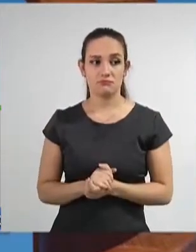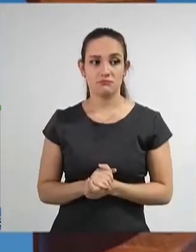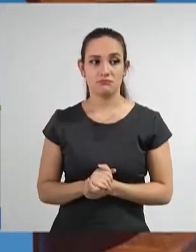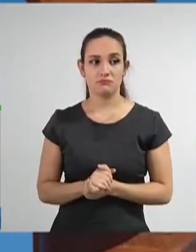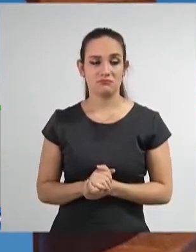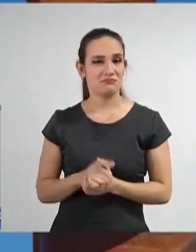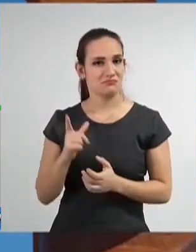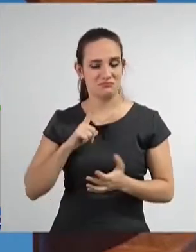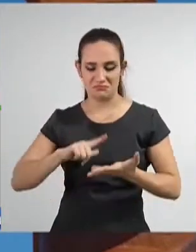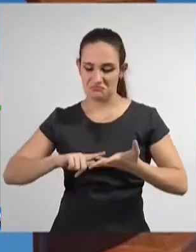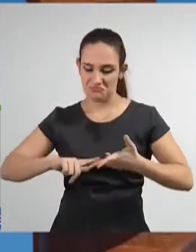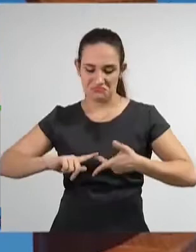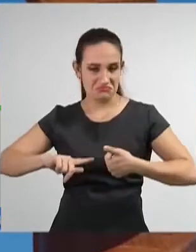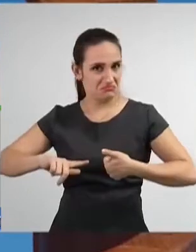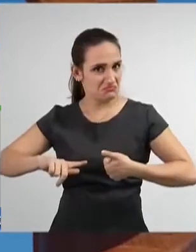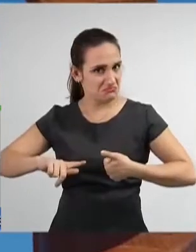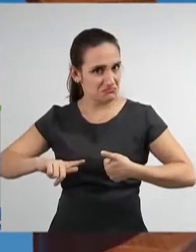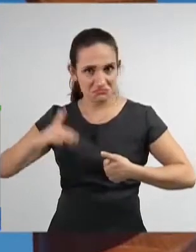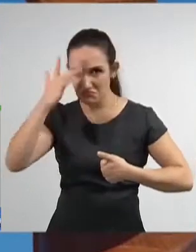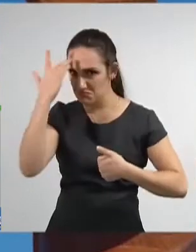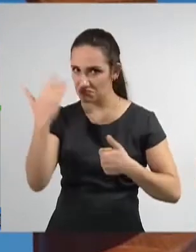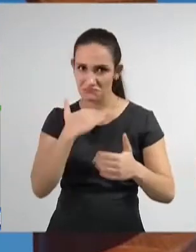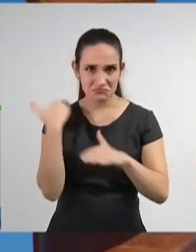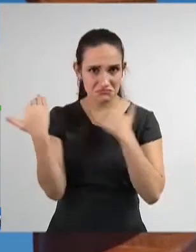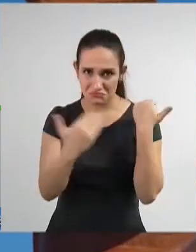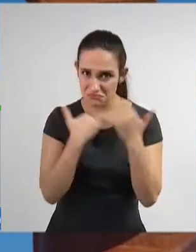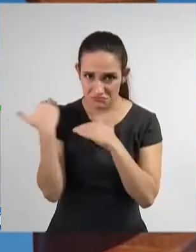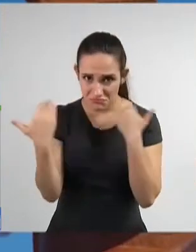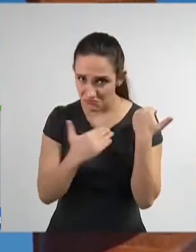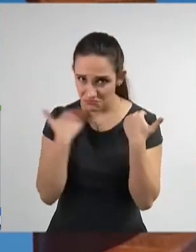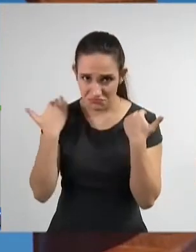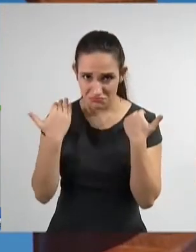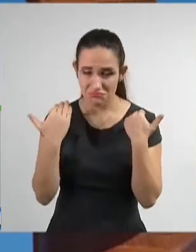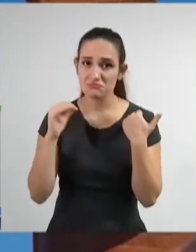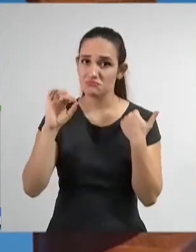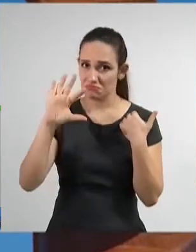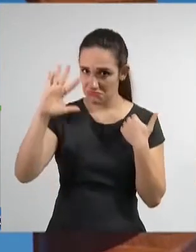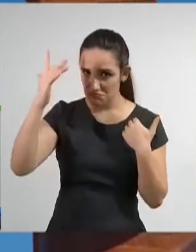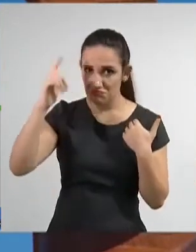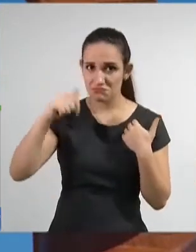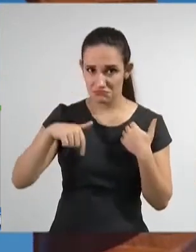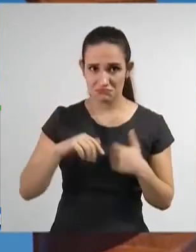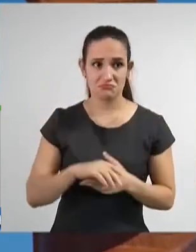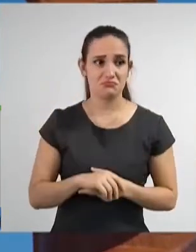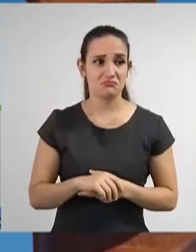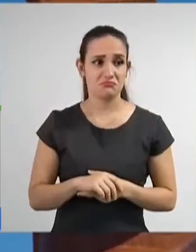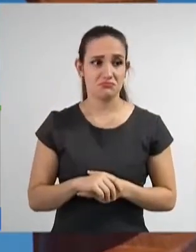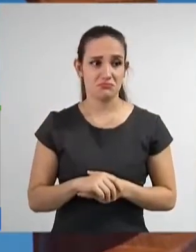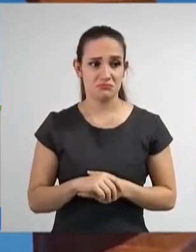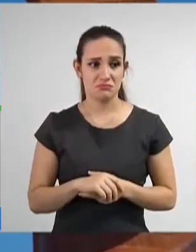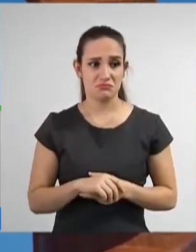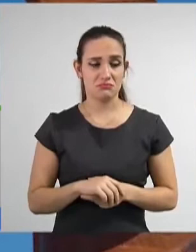é muita coisa, são muitas mortes no trânsito que vem acontecendo. Estou falando aqui